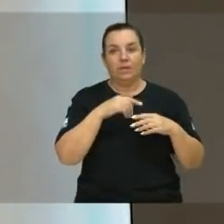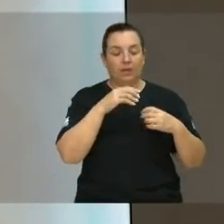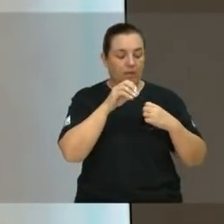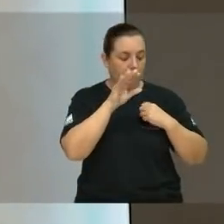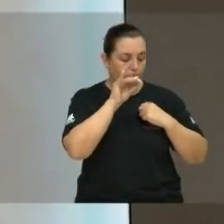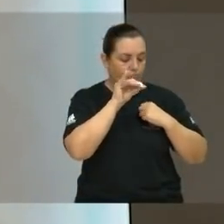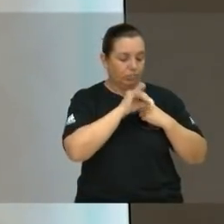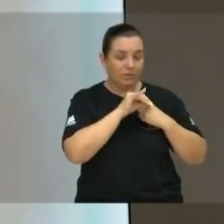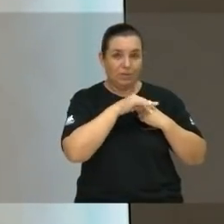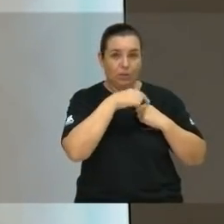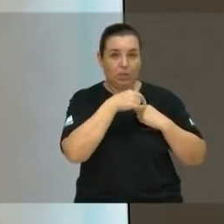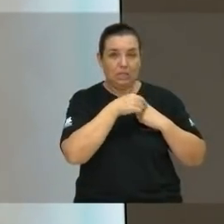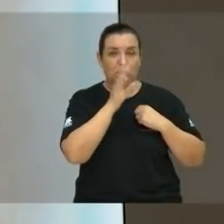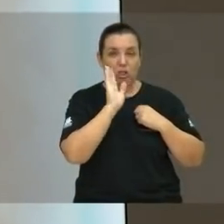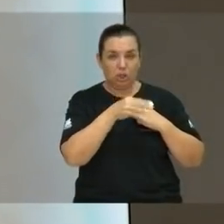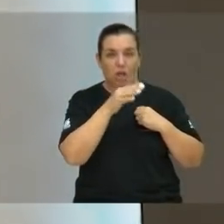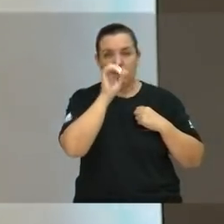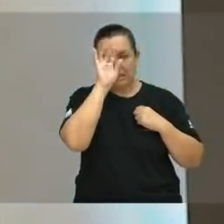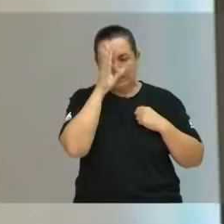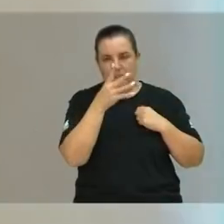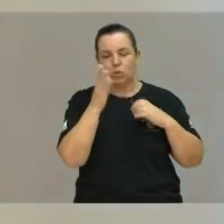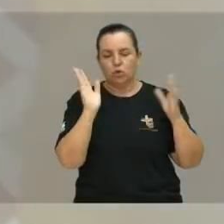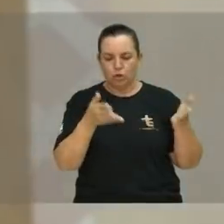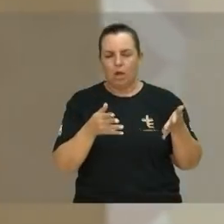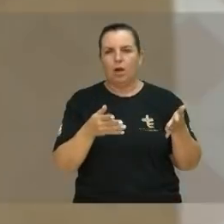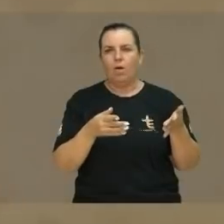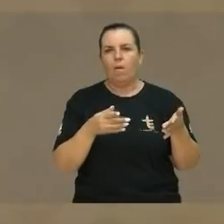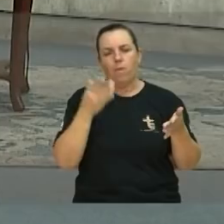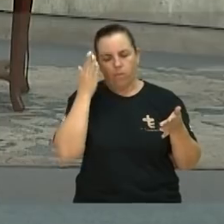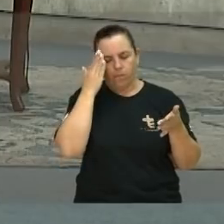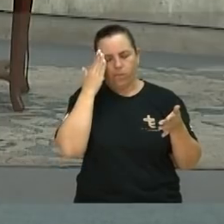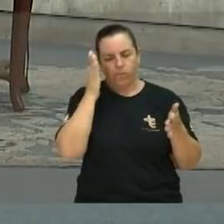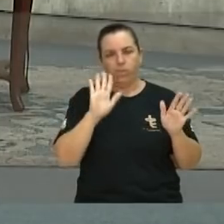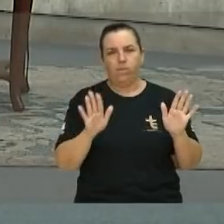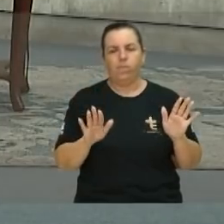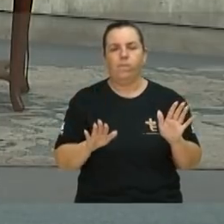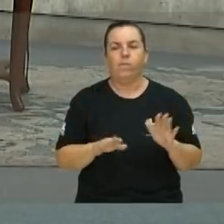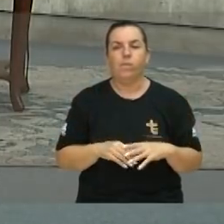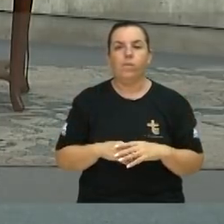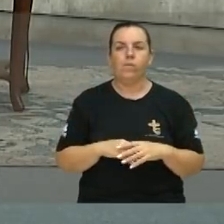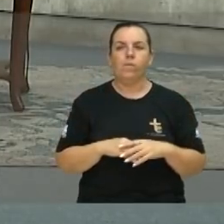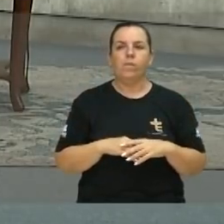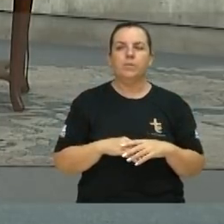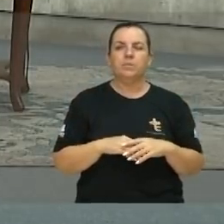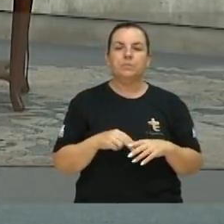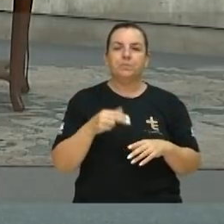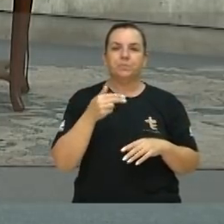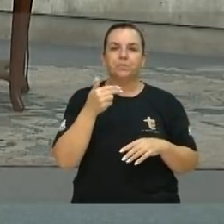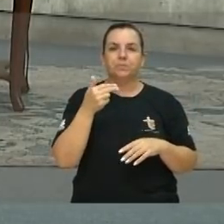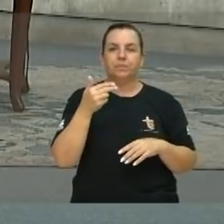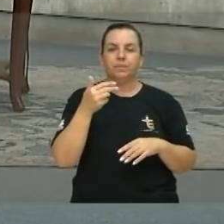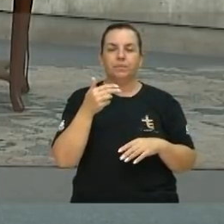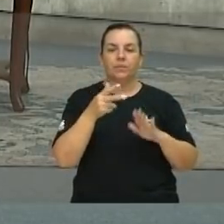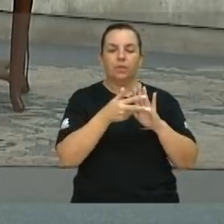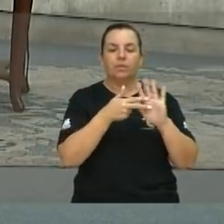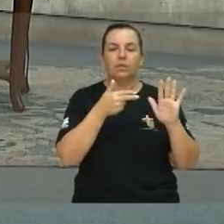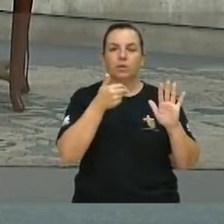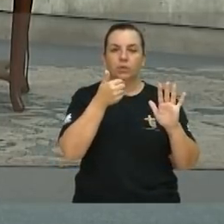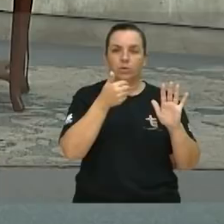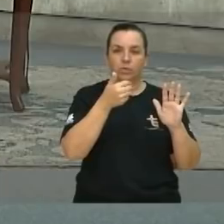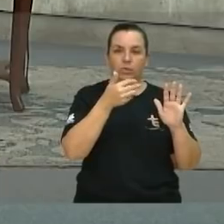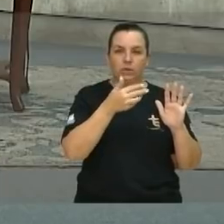já viu uma decisão premeditada mas vai dói 3213/10 por